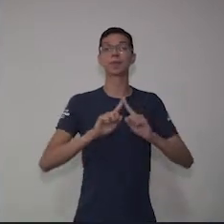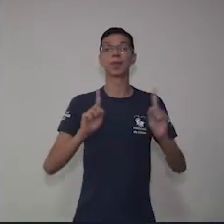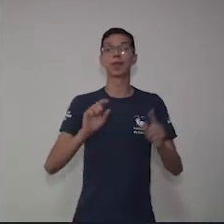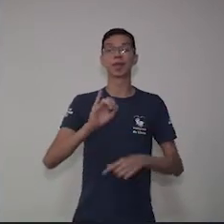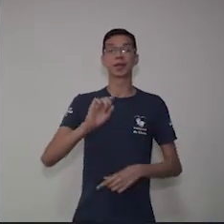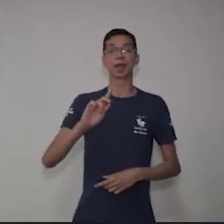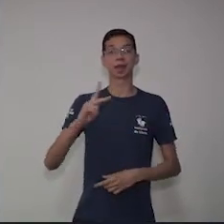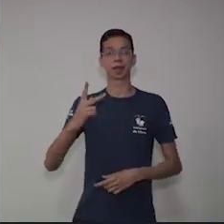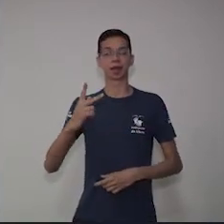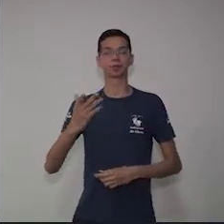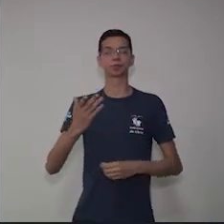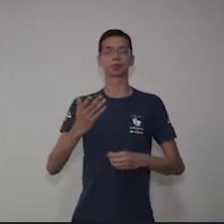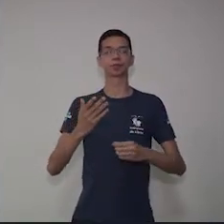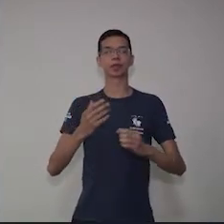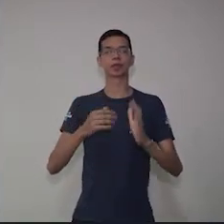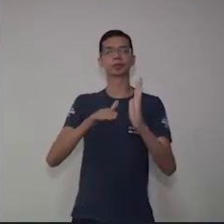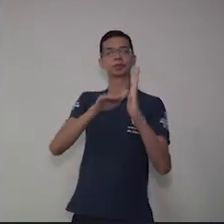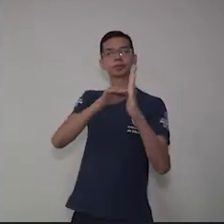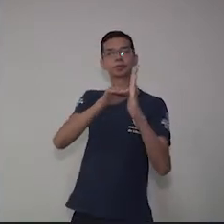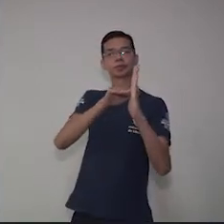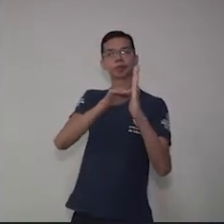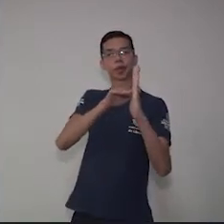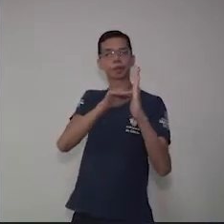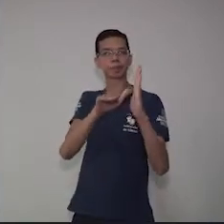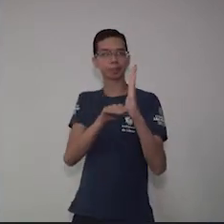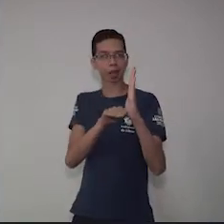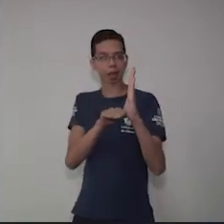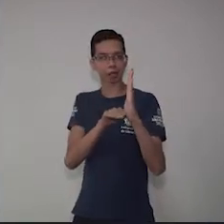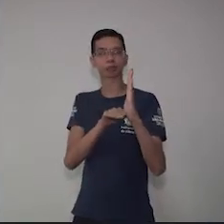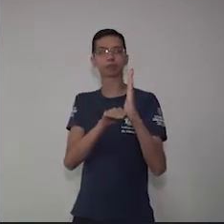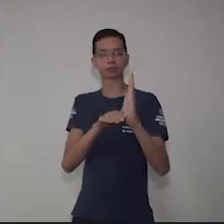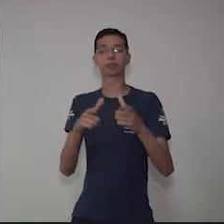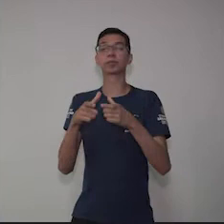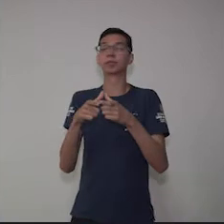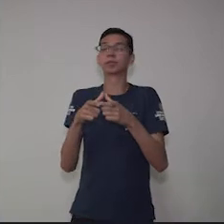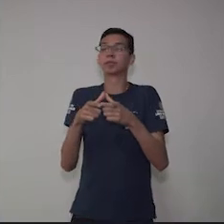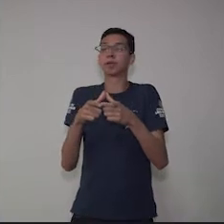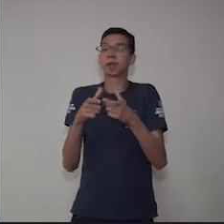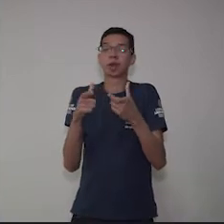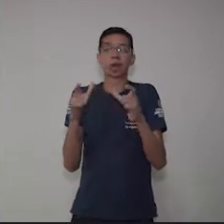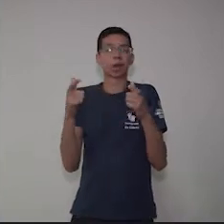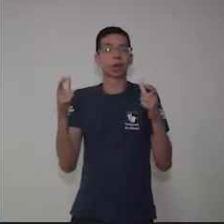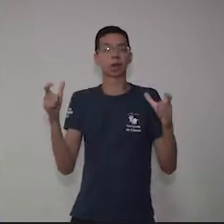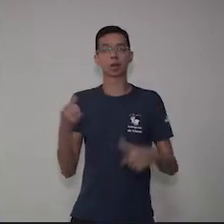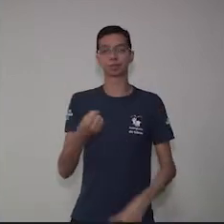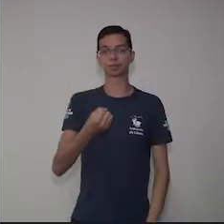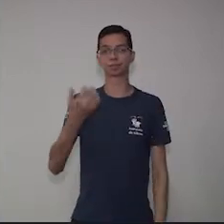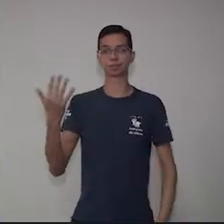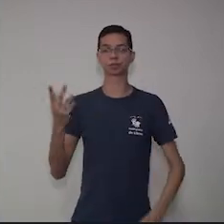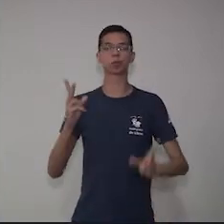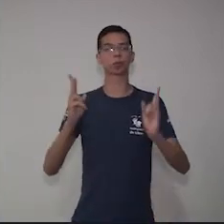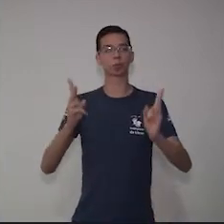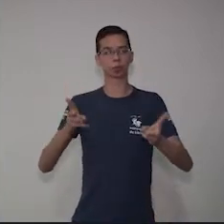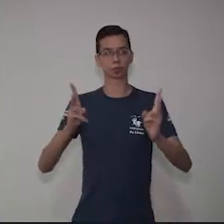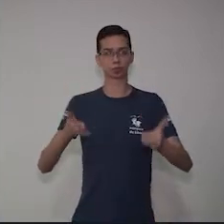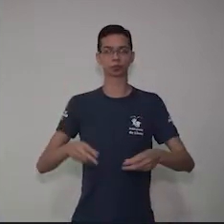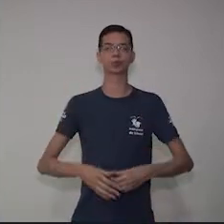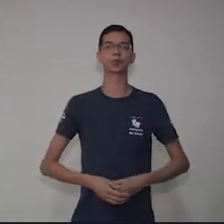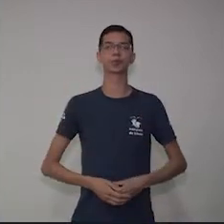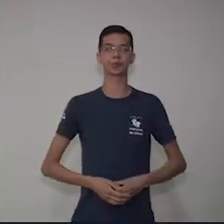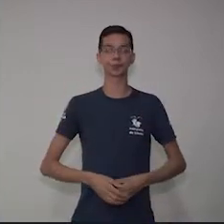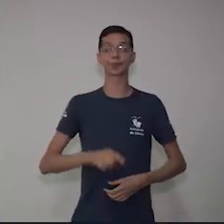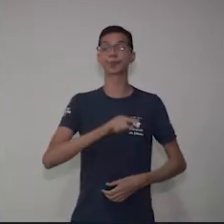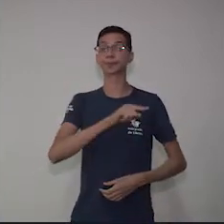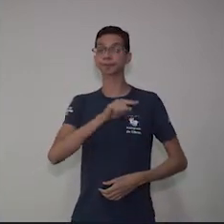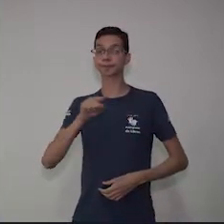IDH intermediária e baixa, houve uma aproximação da prevalência nesses dois grupos, como nós podemos ver,